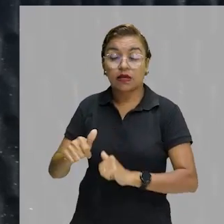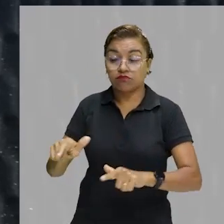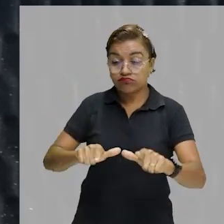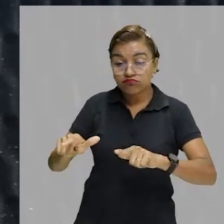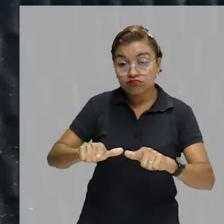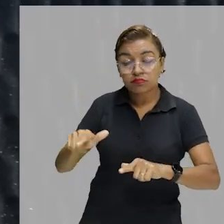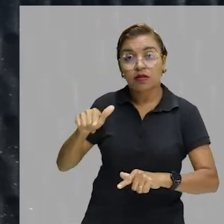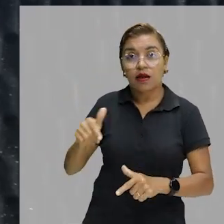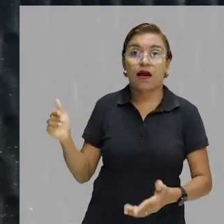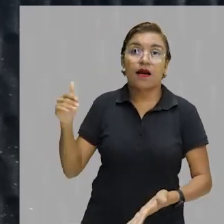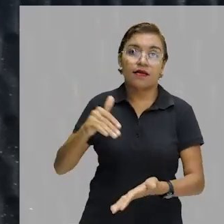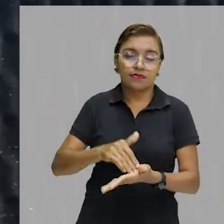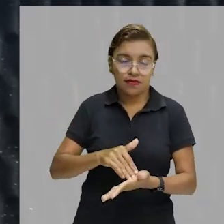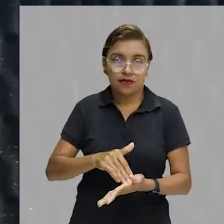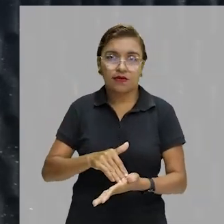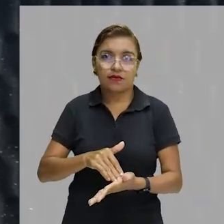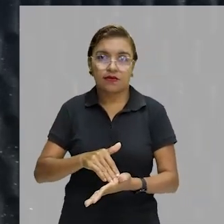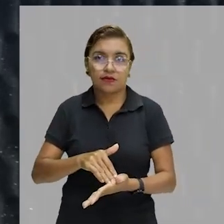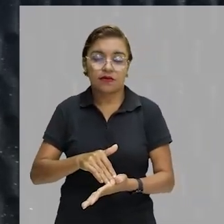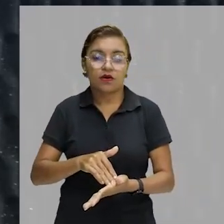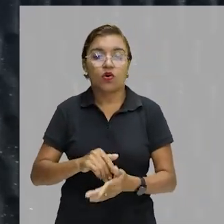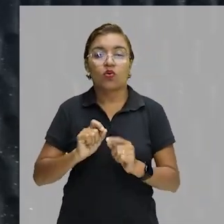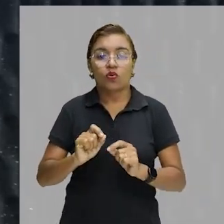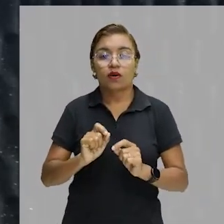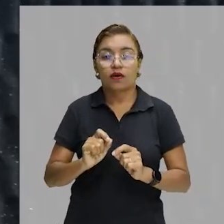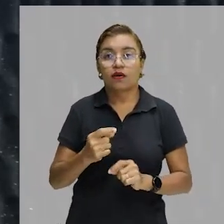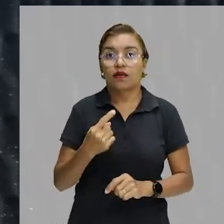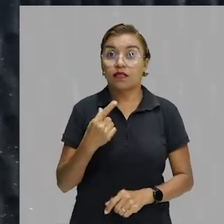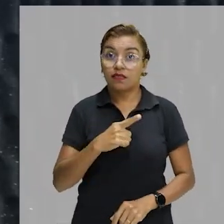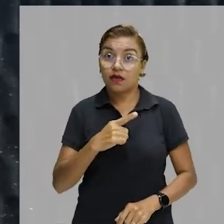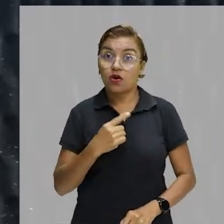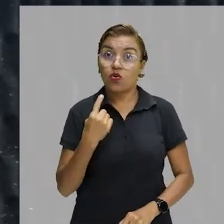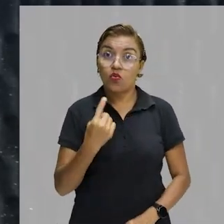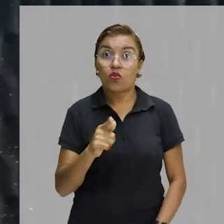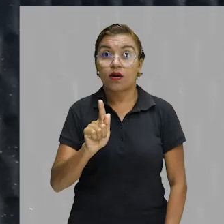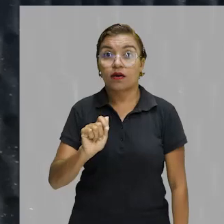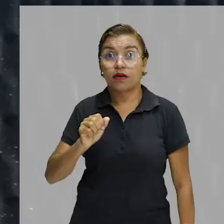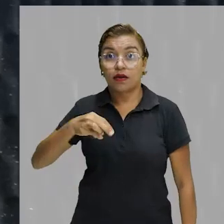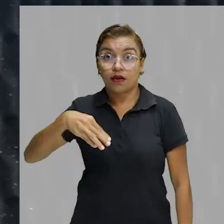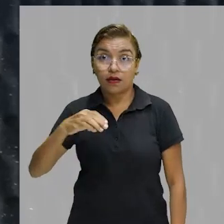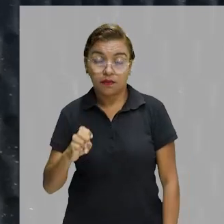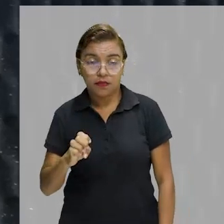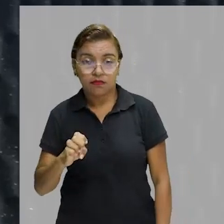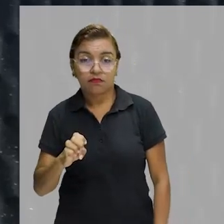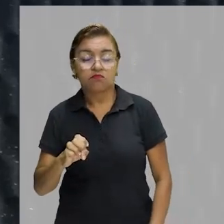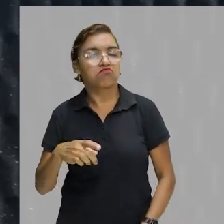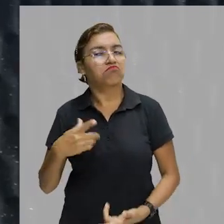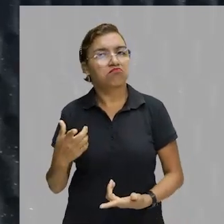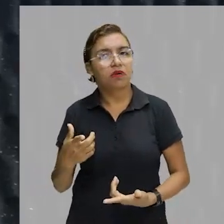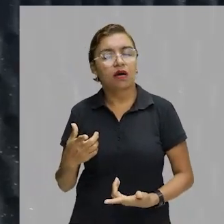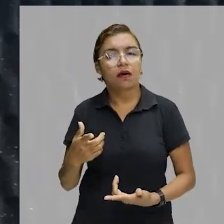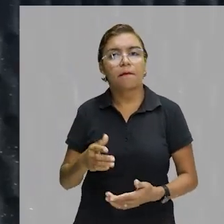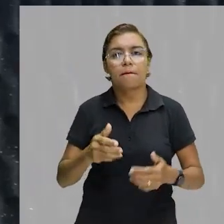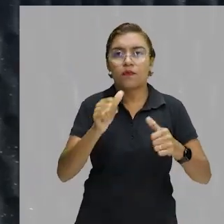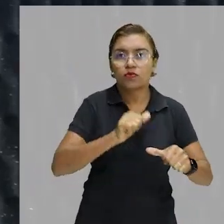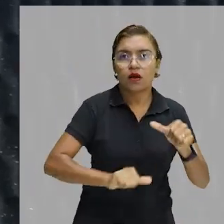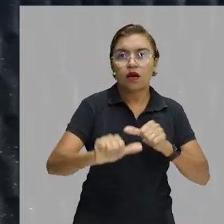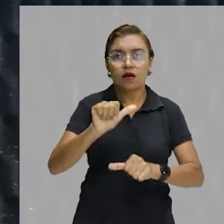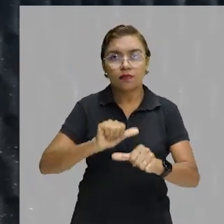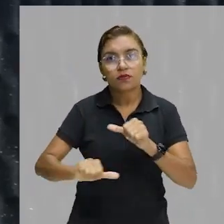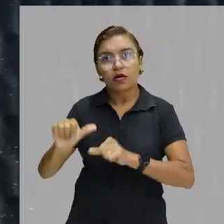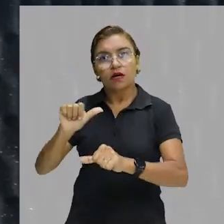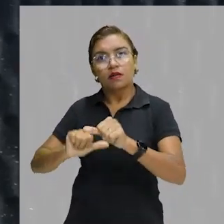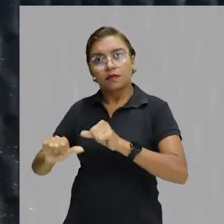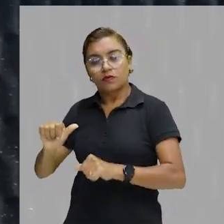fica lá até acontecer um game. Daqui a pouco vocês irão saber o que é um game. Não tem aquela alternância de saques entre